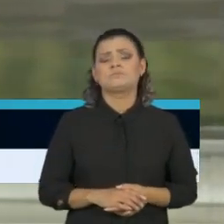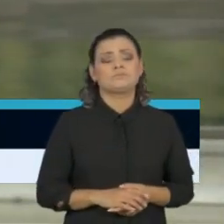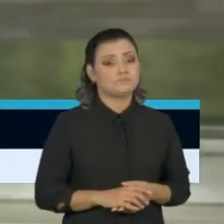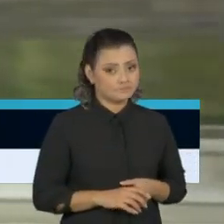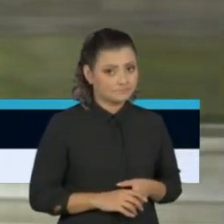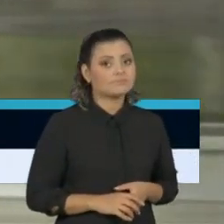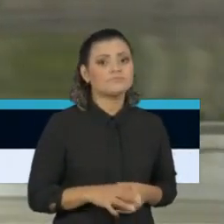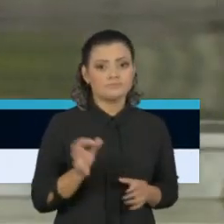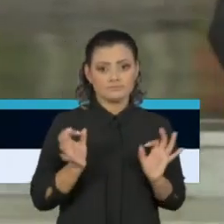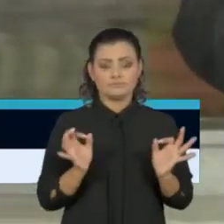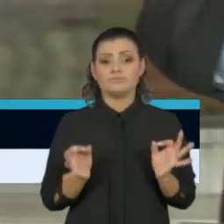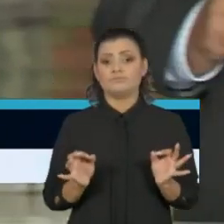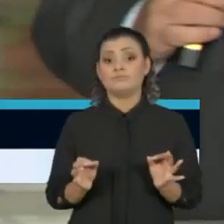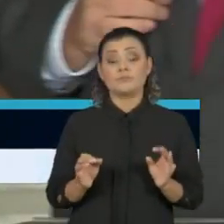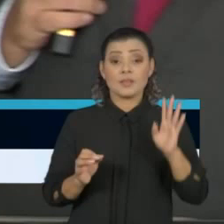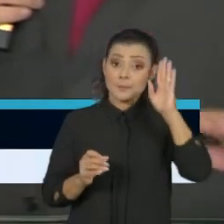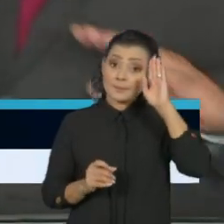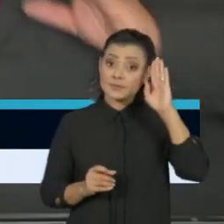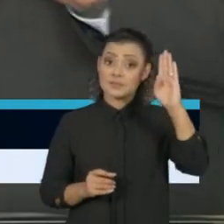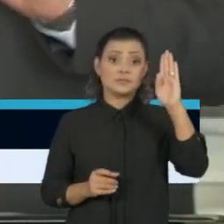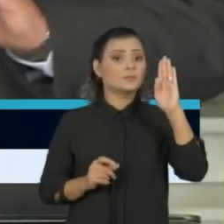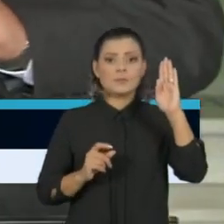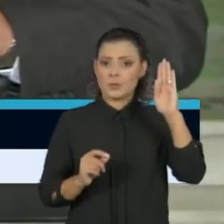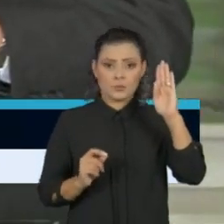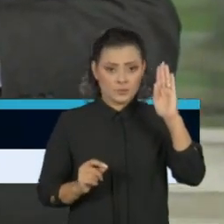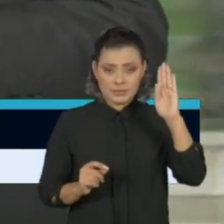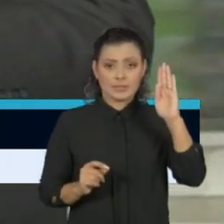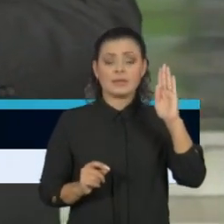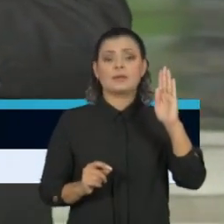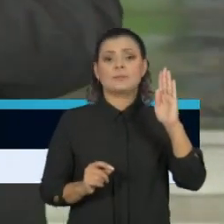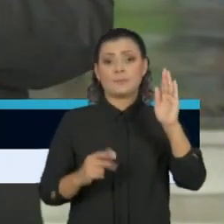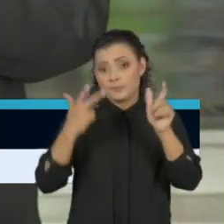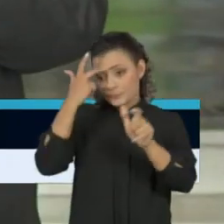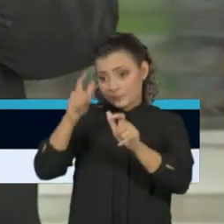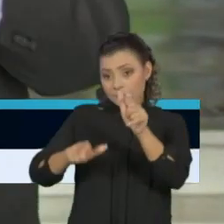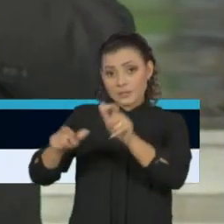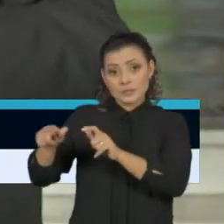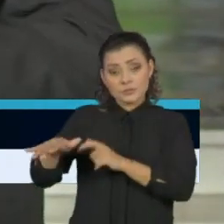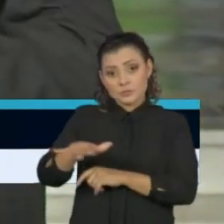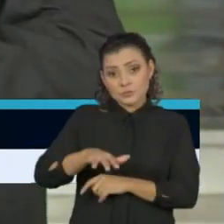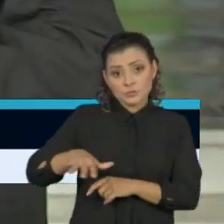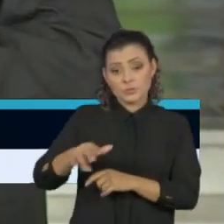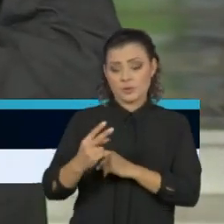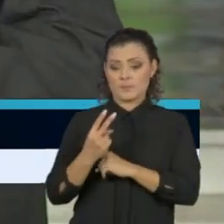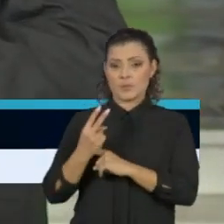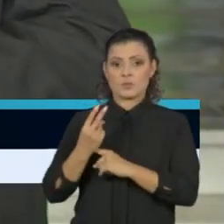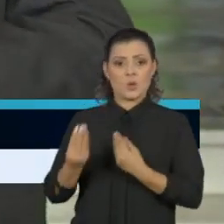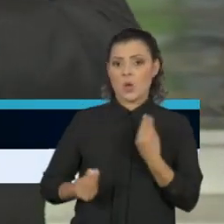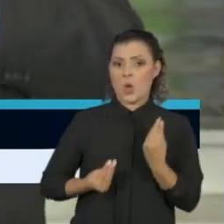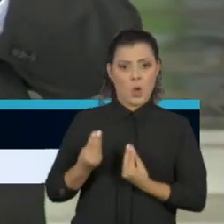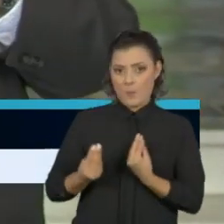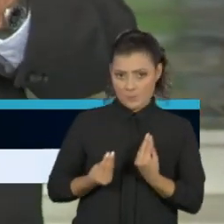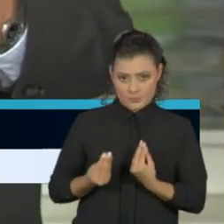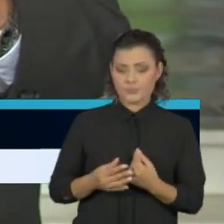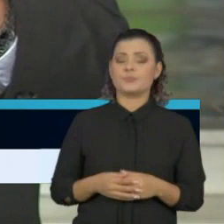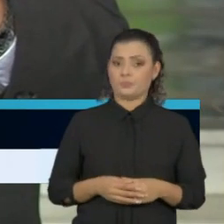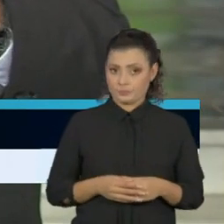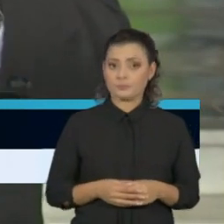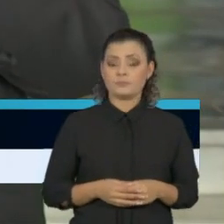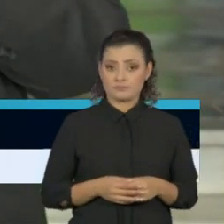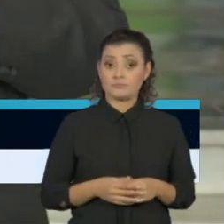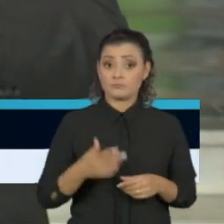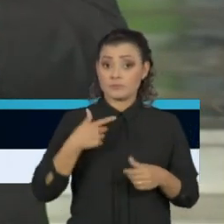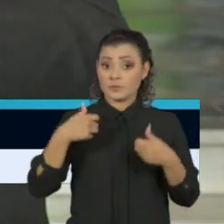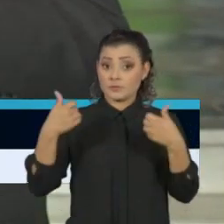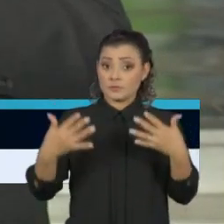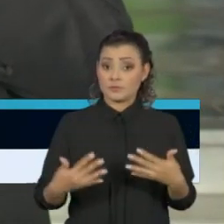Principalmente a questão dos elementos de proteção. Eu me